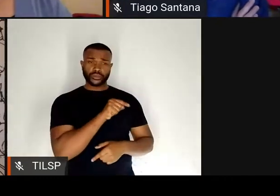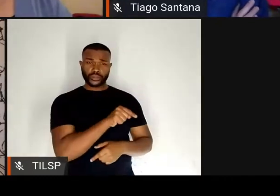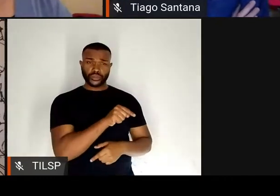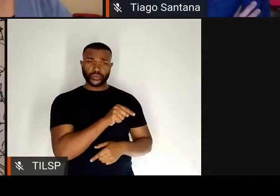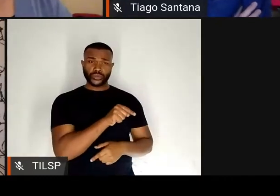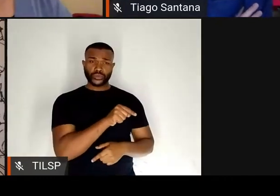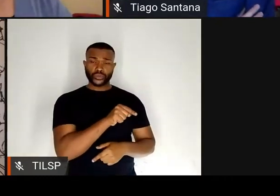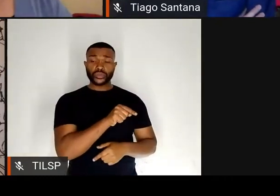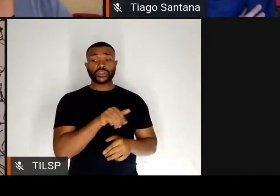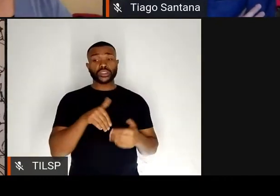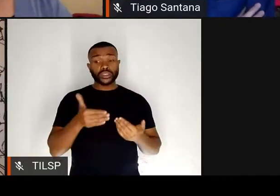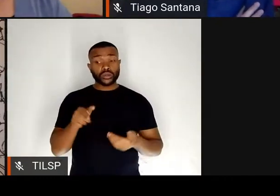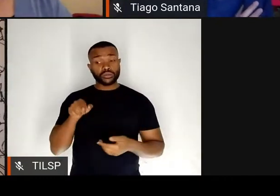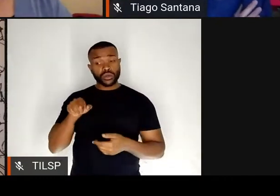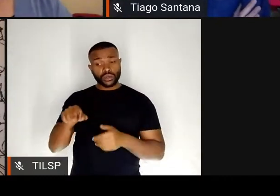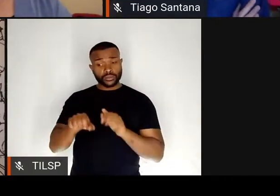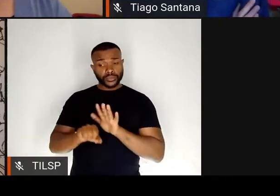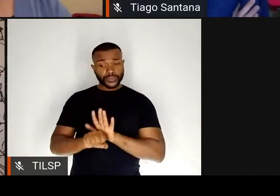singularizando esses